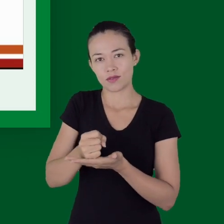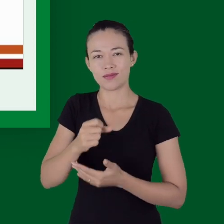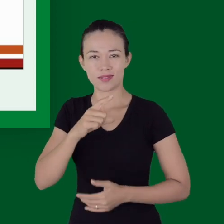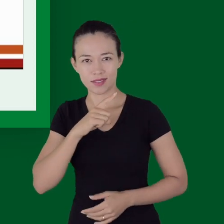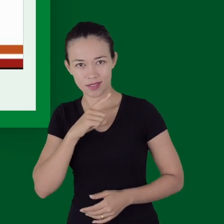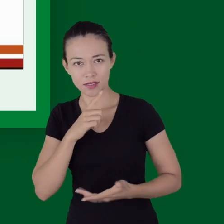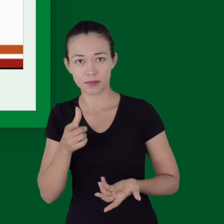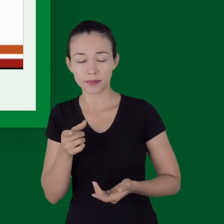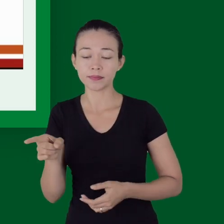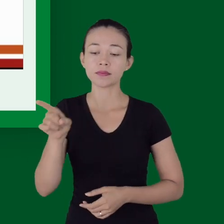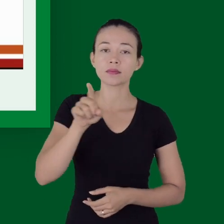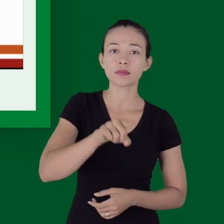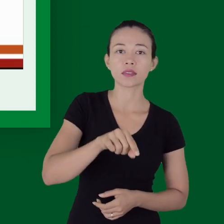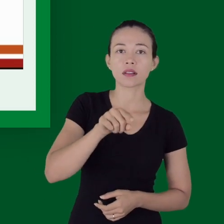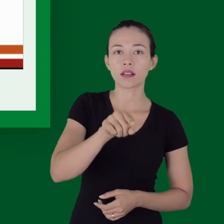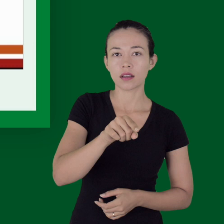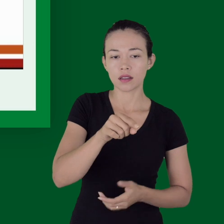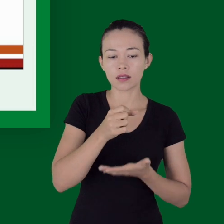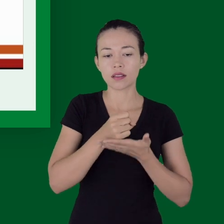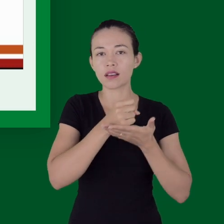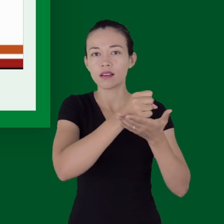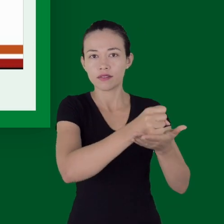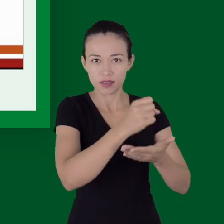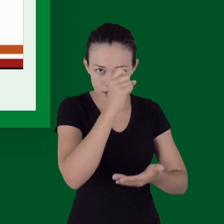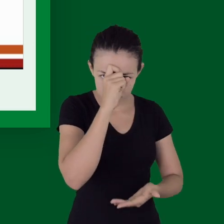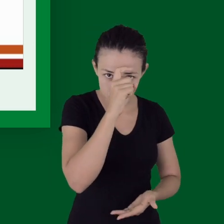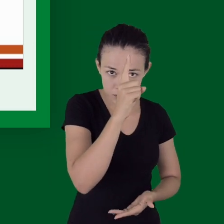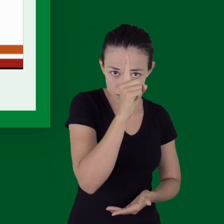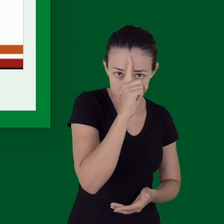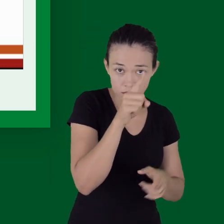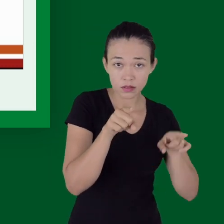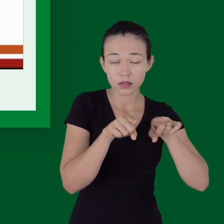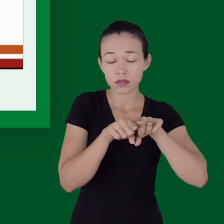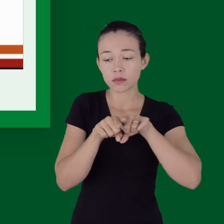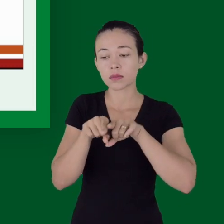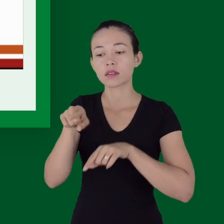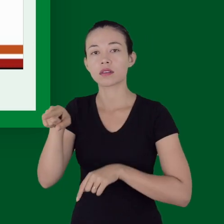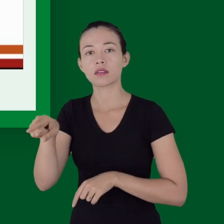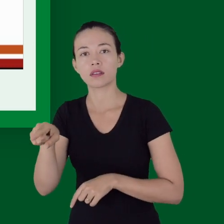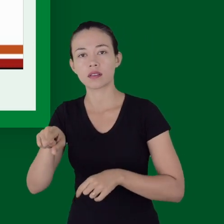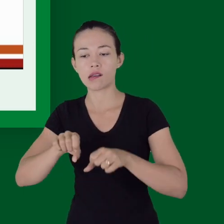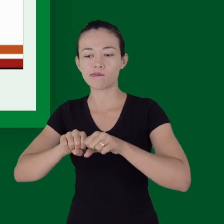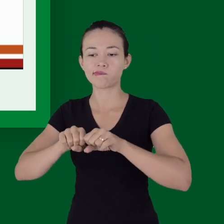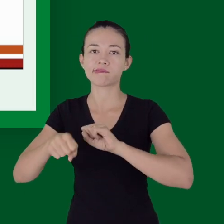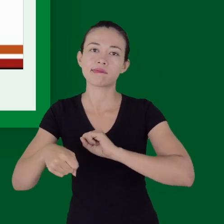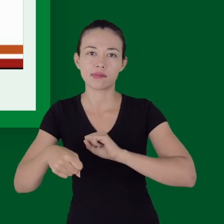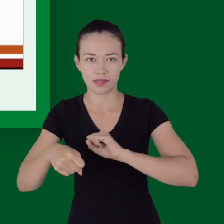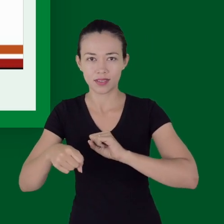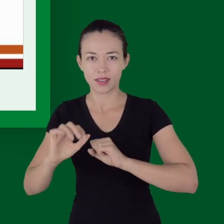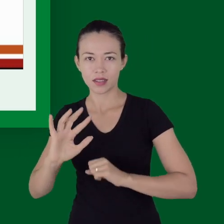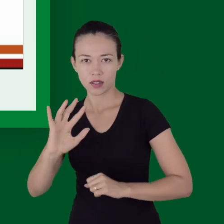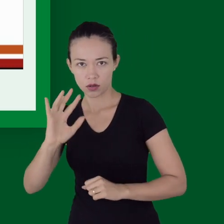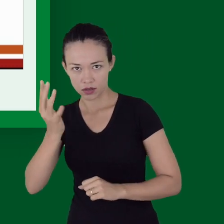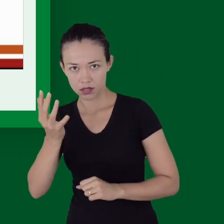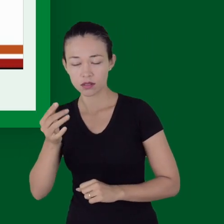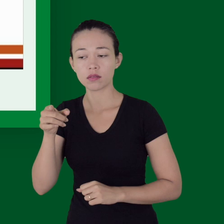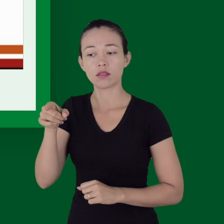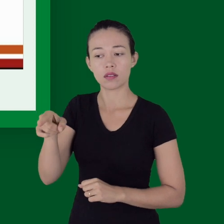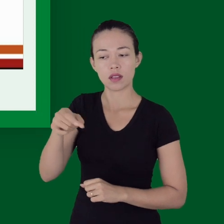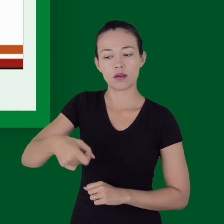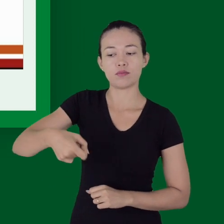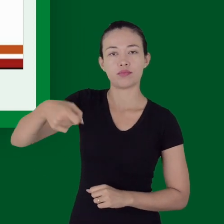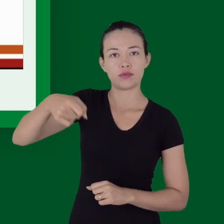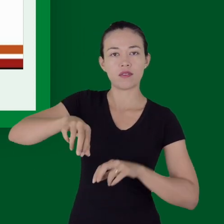bolsa clínica e a bolsa de trauma. Então, todo plantão, quando a gente chega, né, assume o plantão, a primeira coisa que a gente faz é fazer o